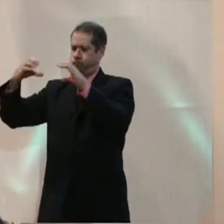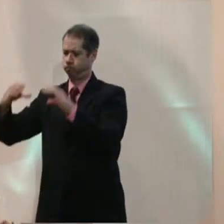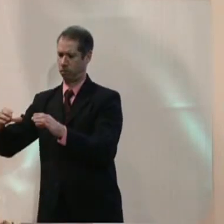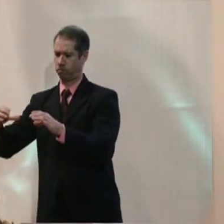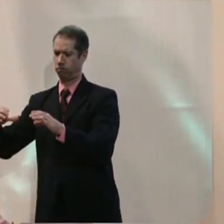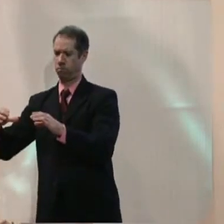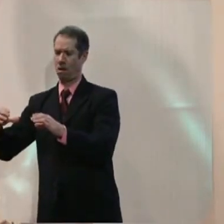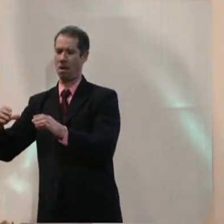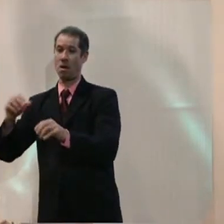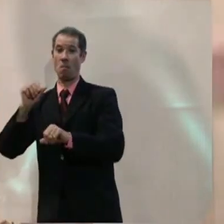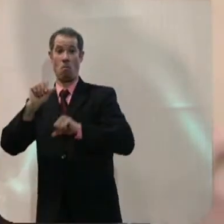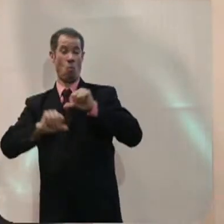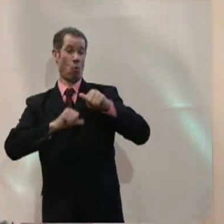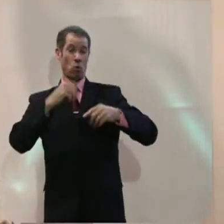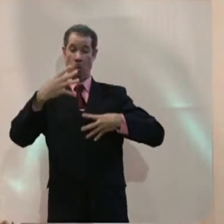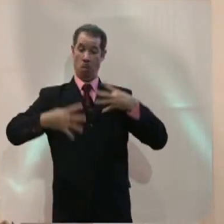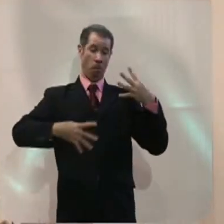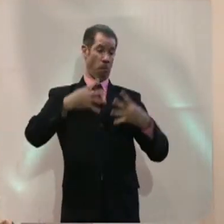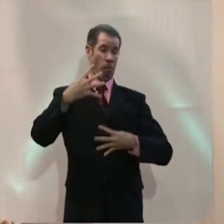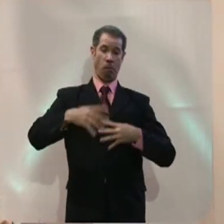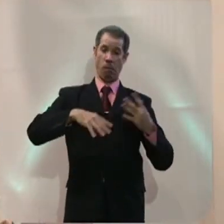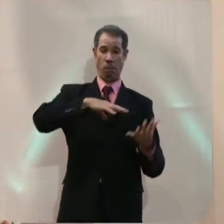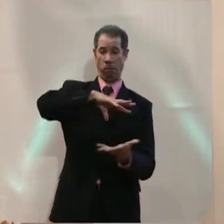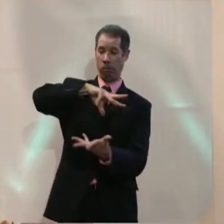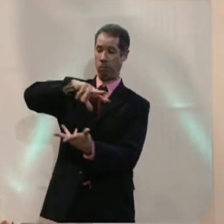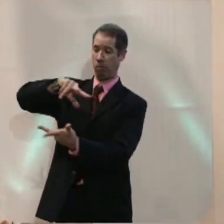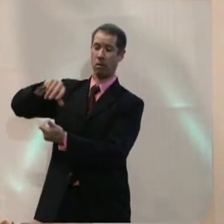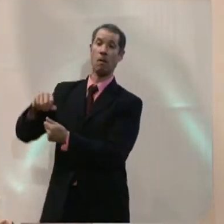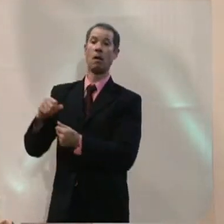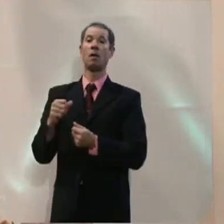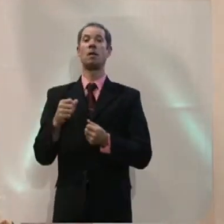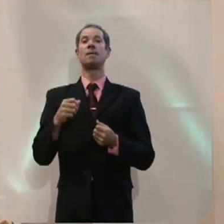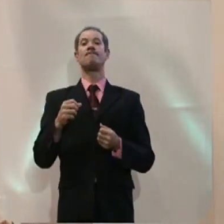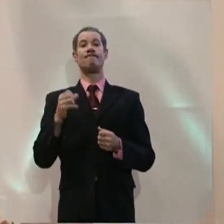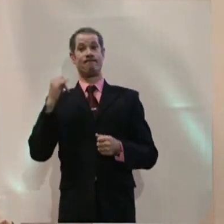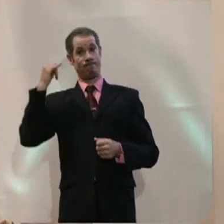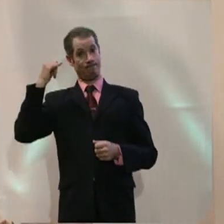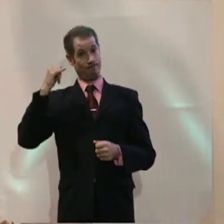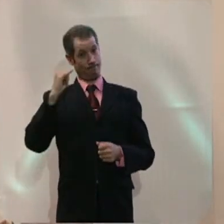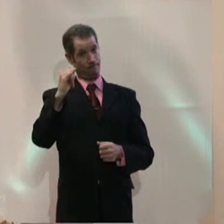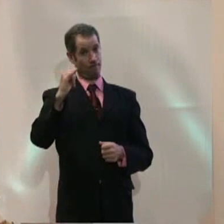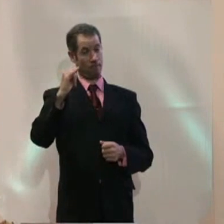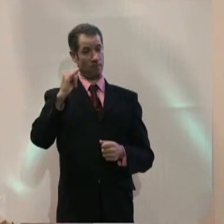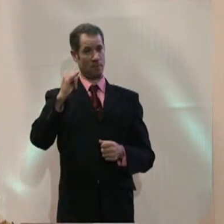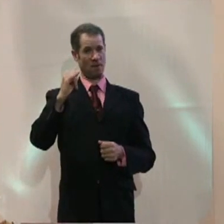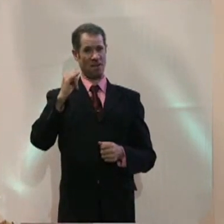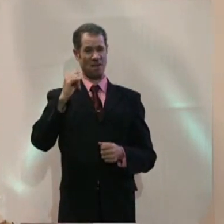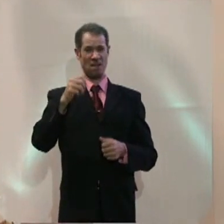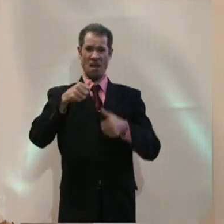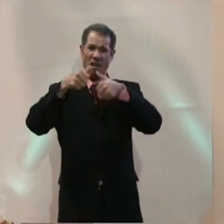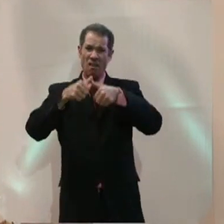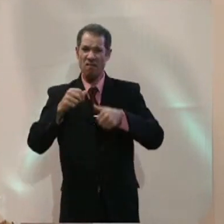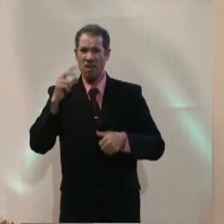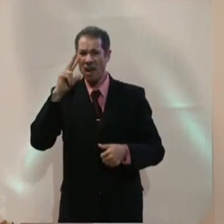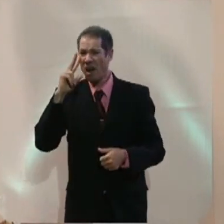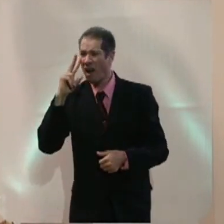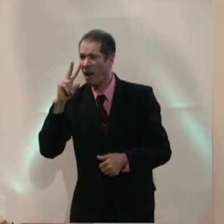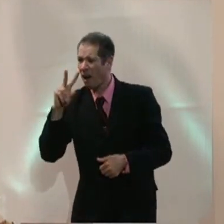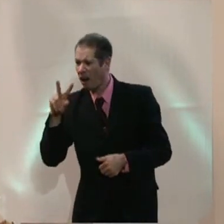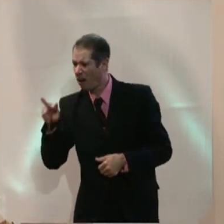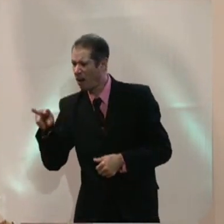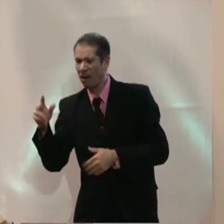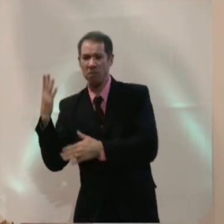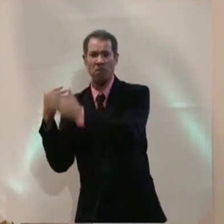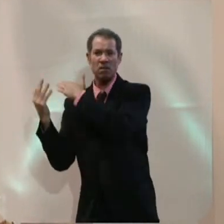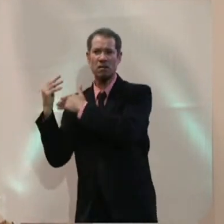mudou nessa confusão tremenda do mundo. Mas eu quero dizer para você, não fique olhando só para o passado, olha para